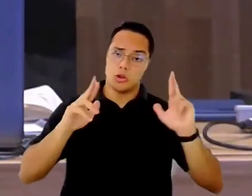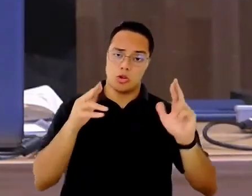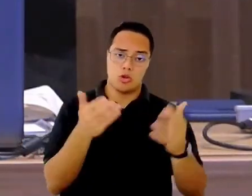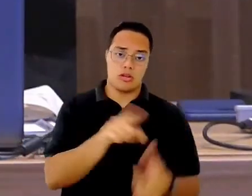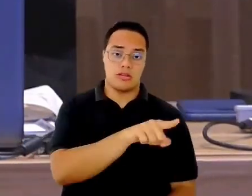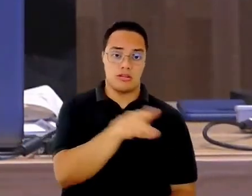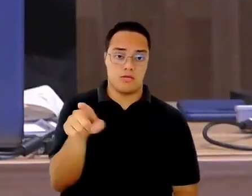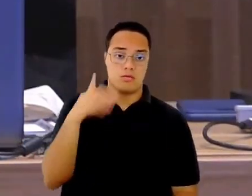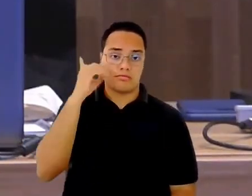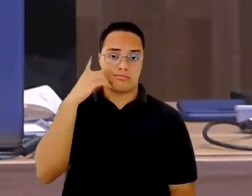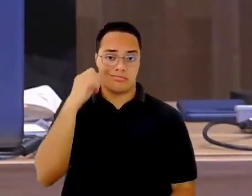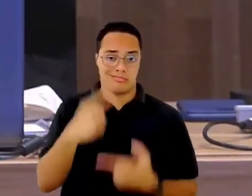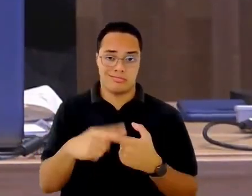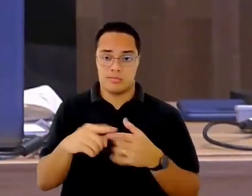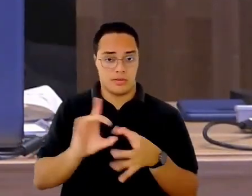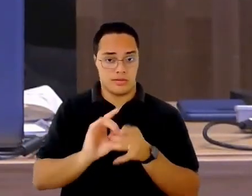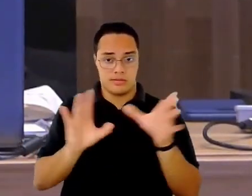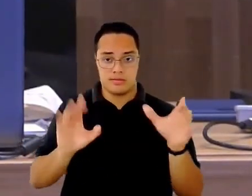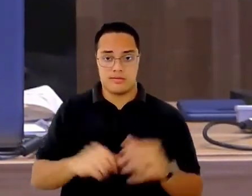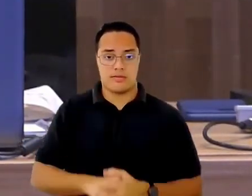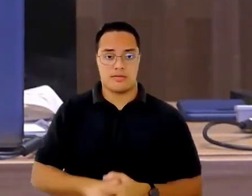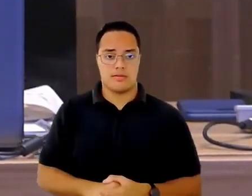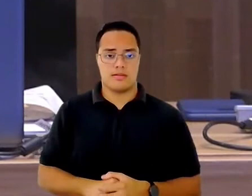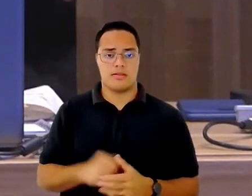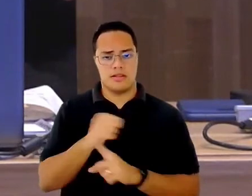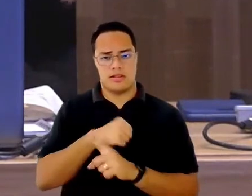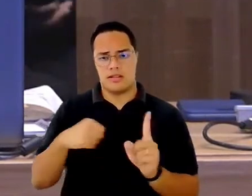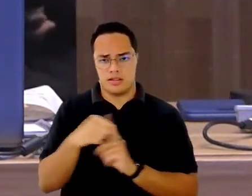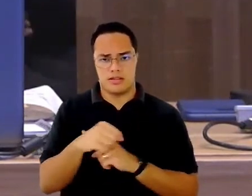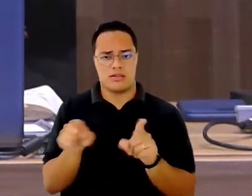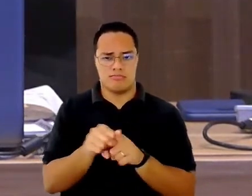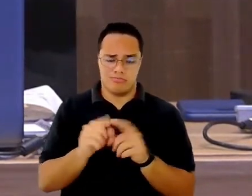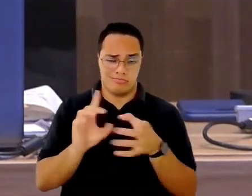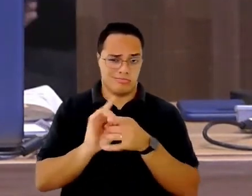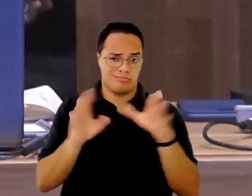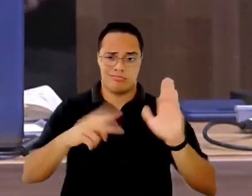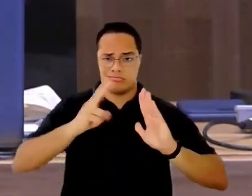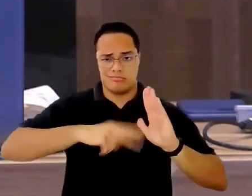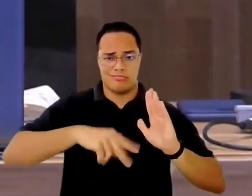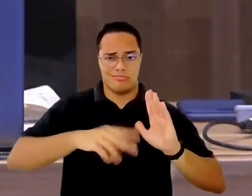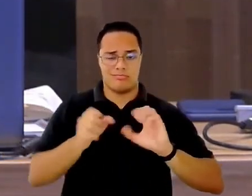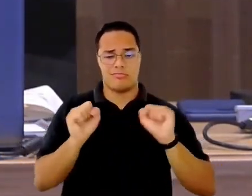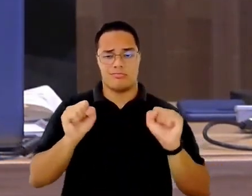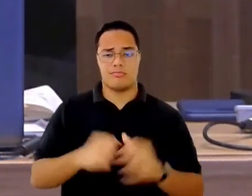está disponível, inclusive está disponível para a sociedade no site da CPI.